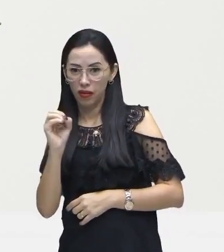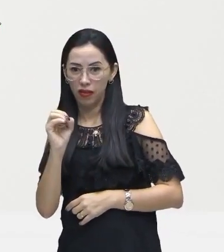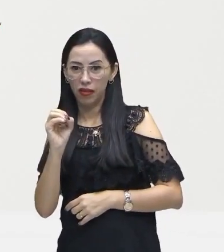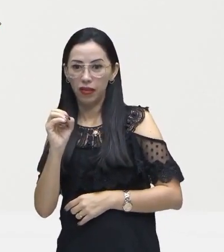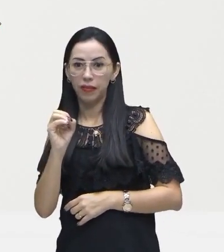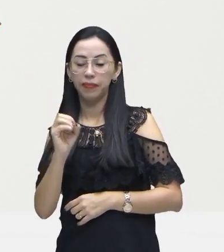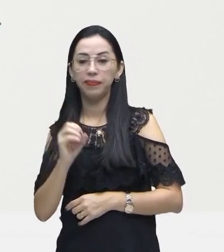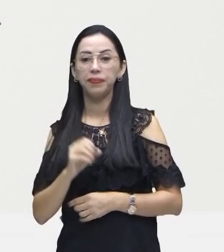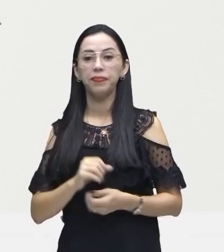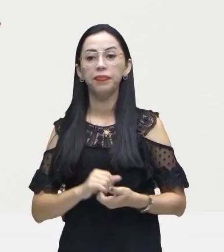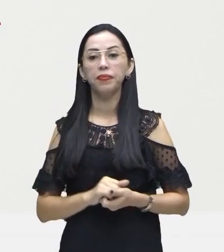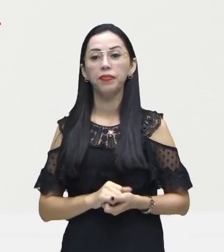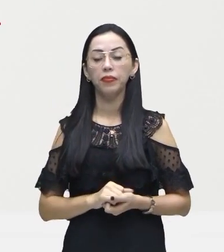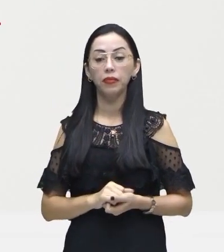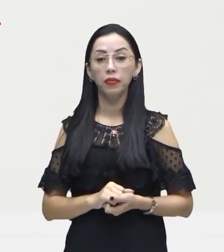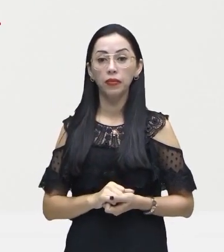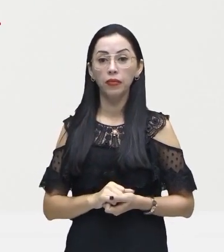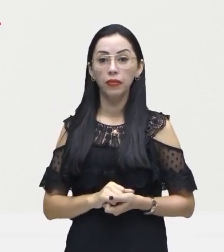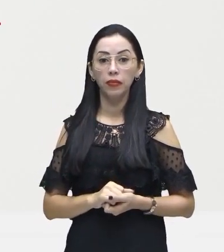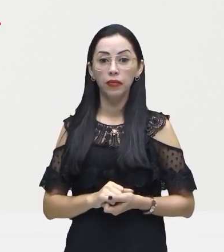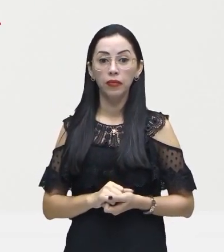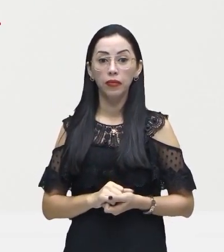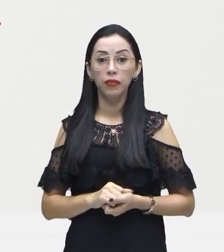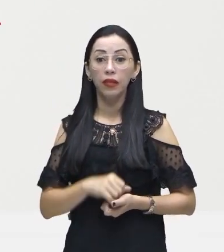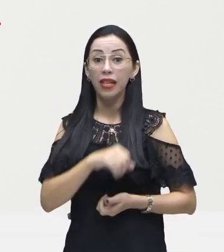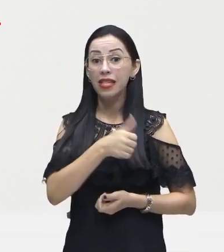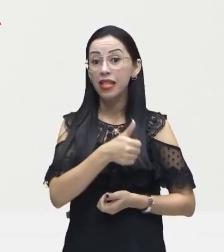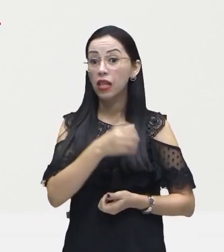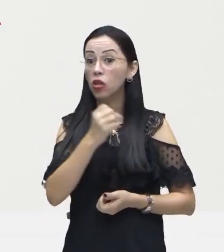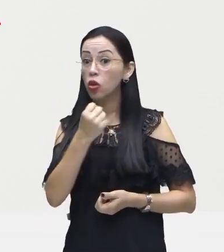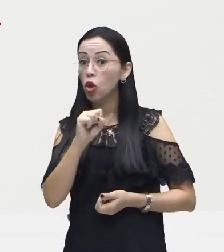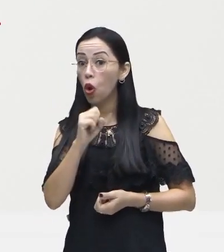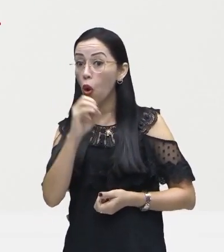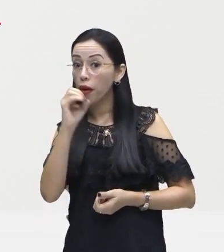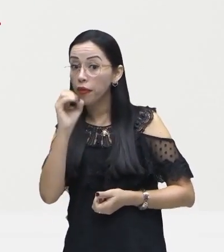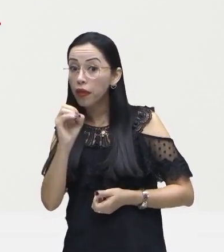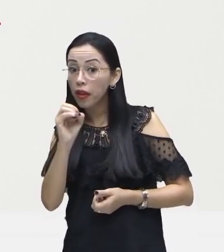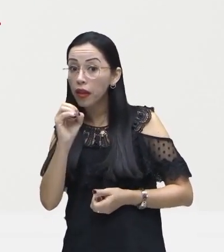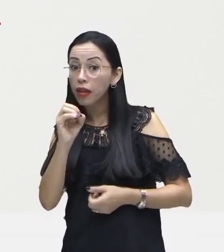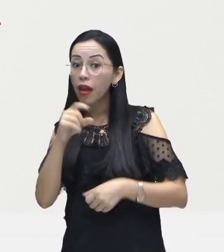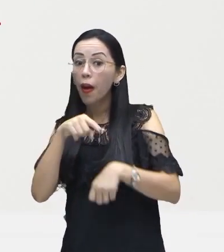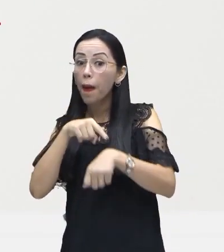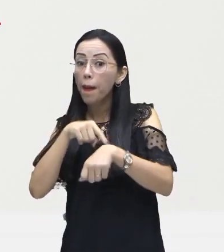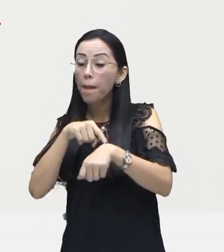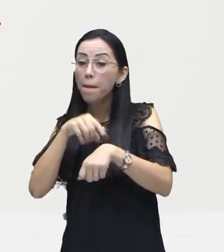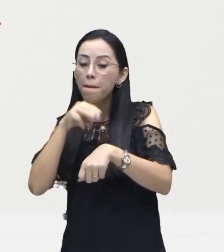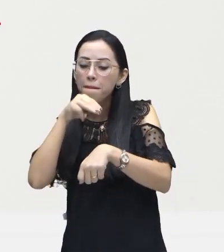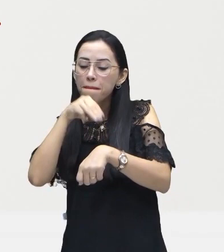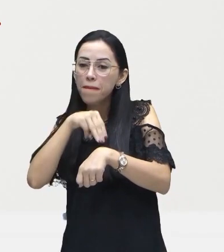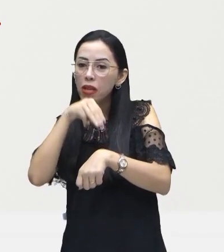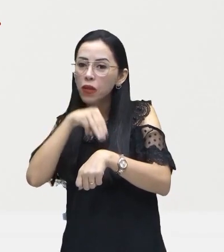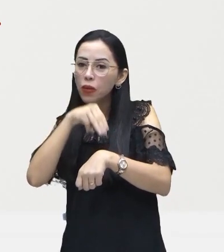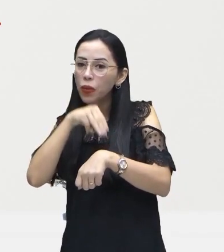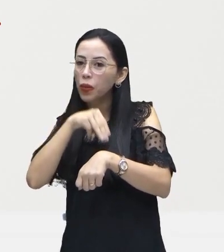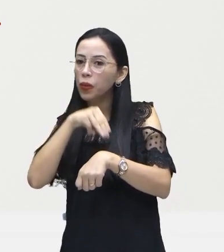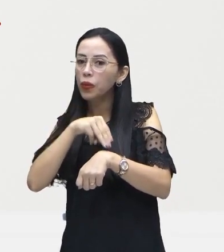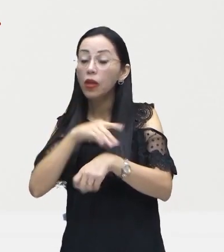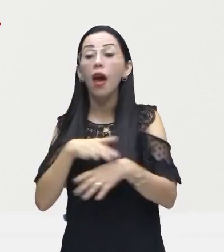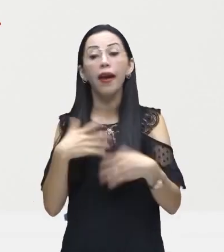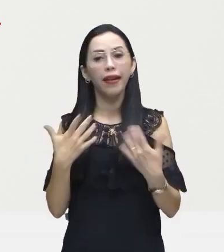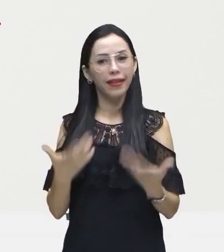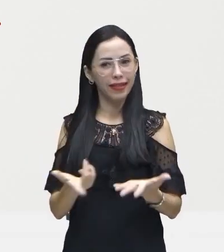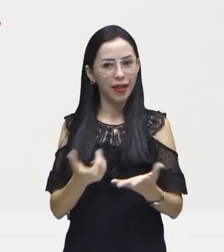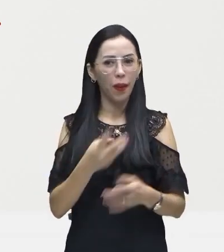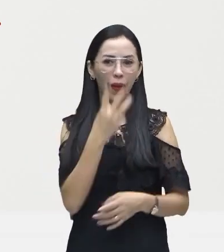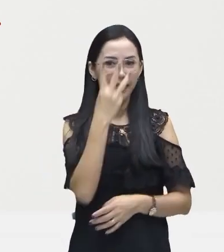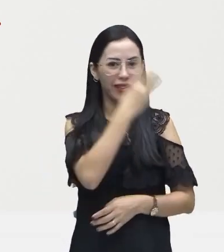minutos? 180 minutos. Ou seja, 3 horas são equivalentes